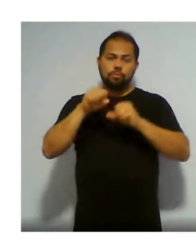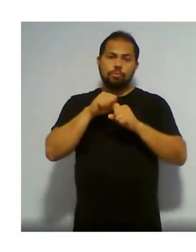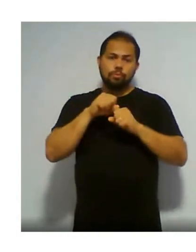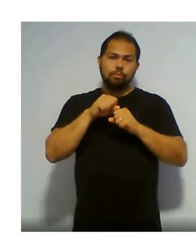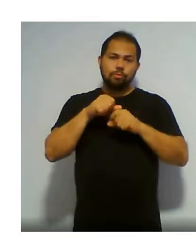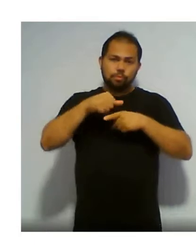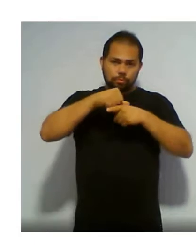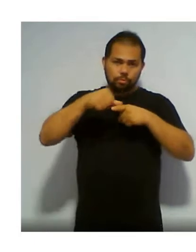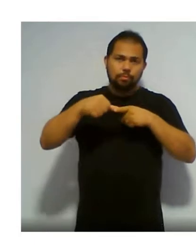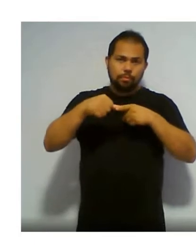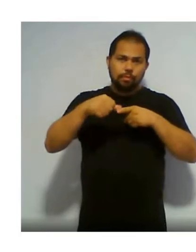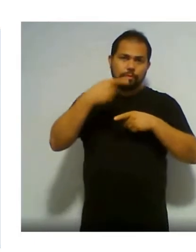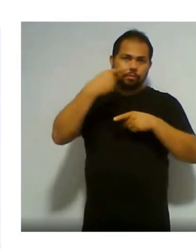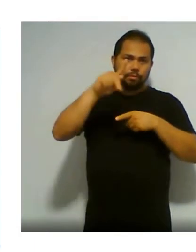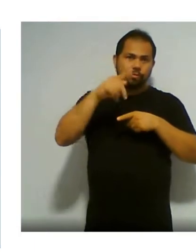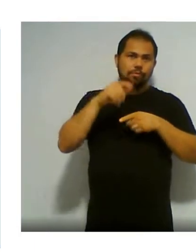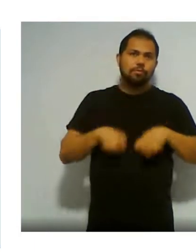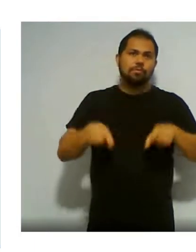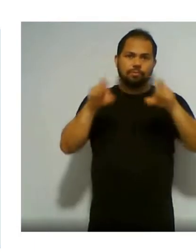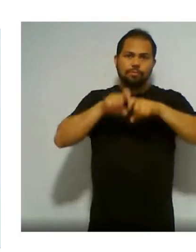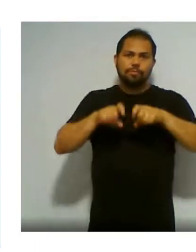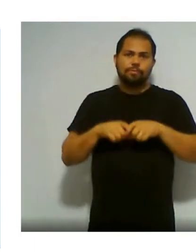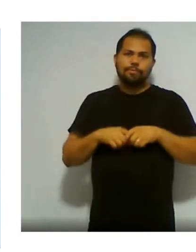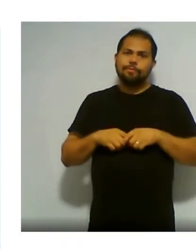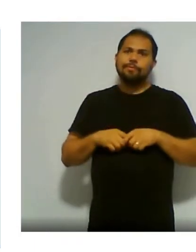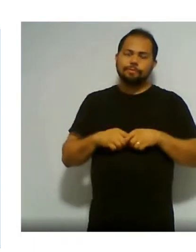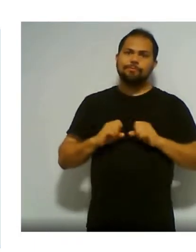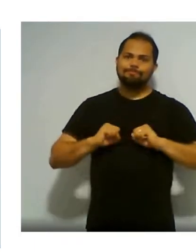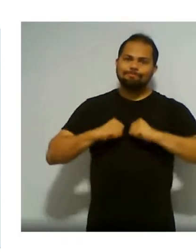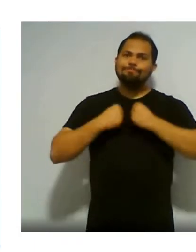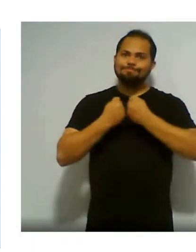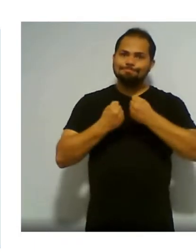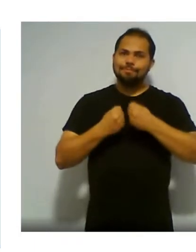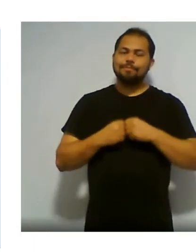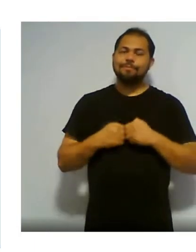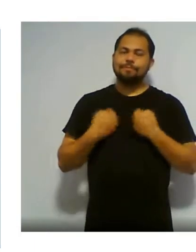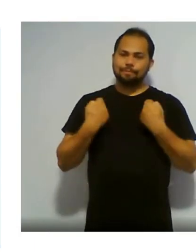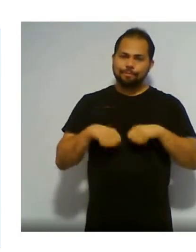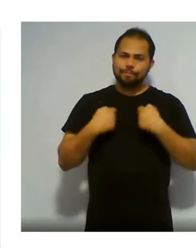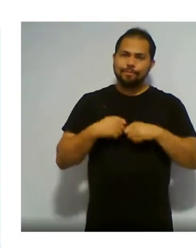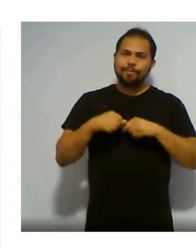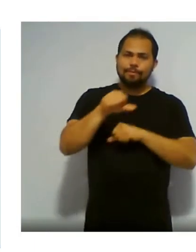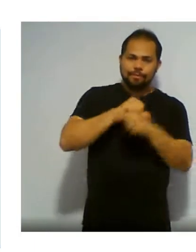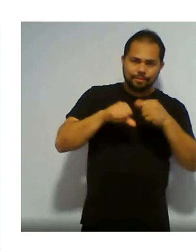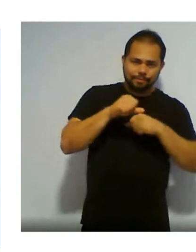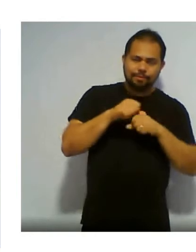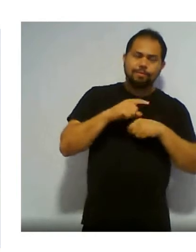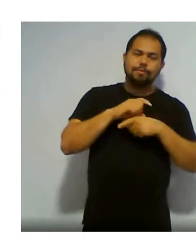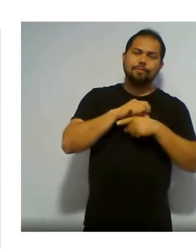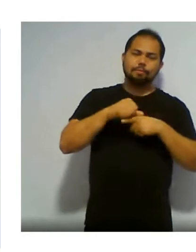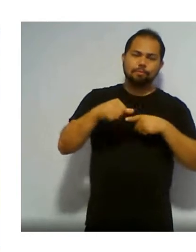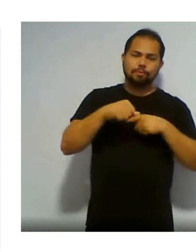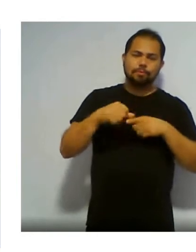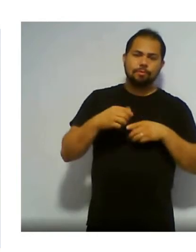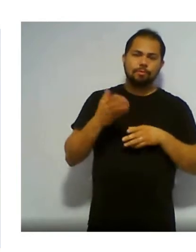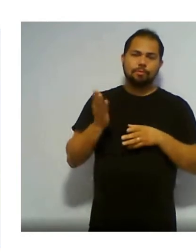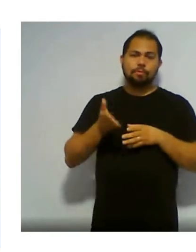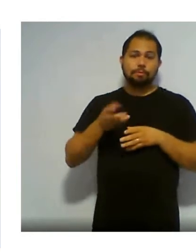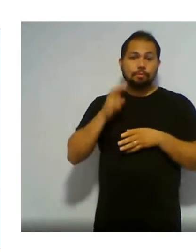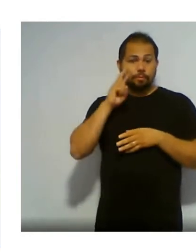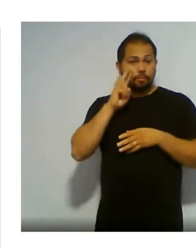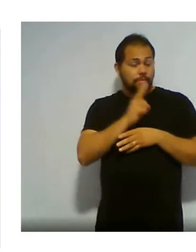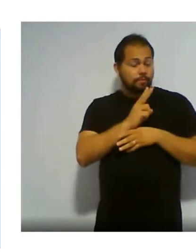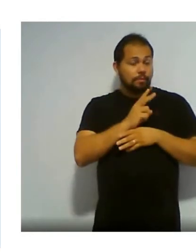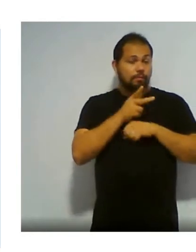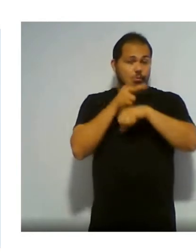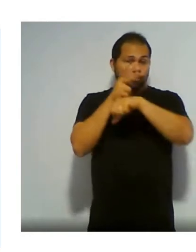guerreiro, porque deve ser trocada. E aí a gente viu esse vídeo aqui, deixa eu tirar